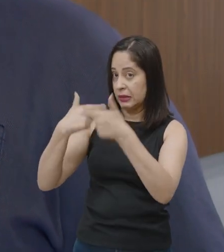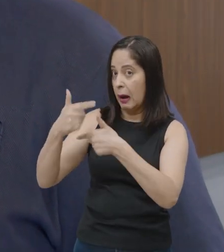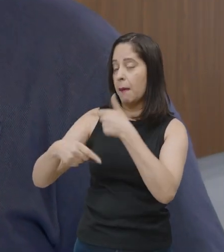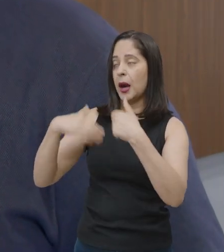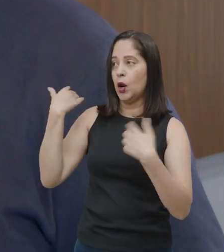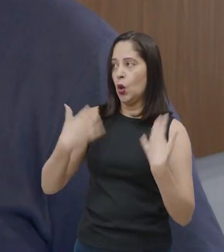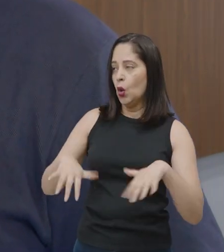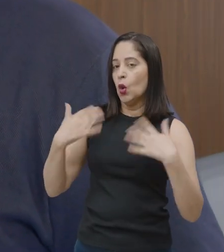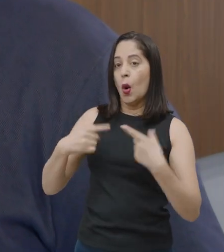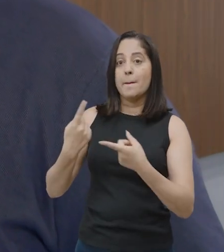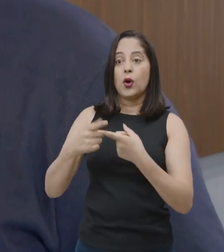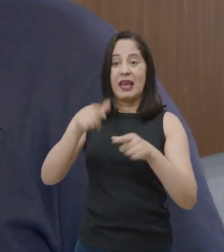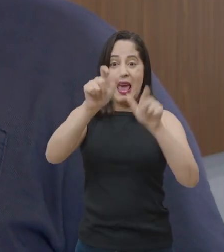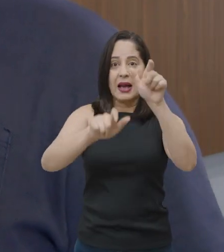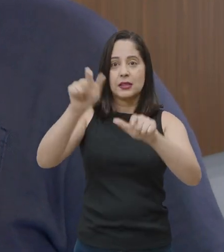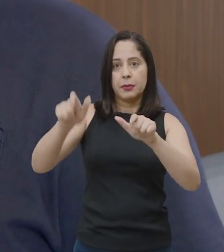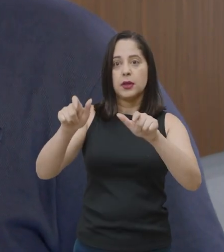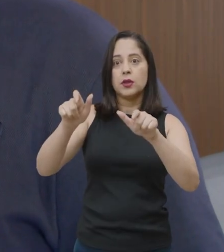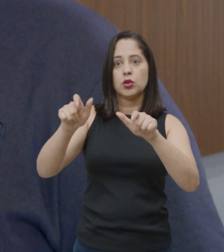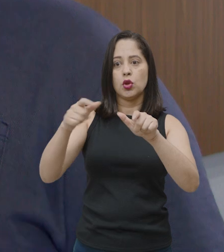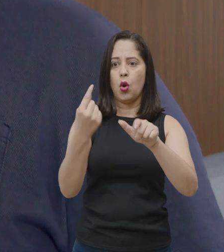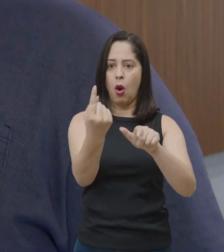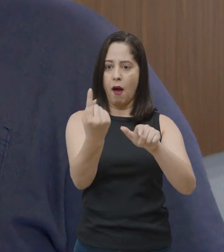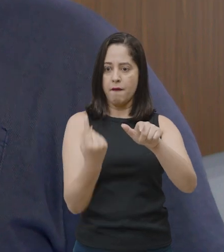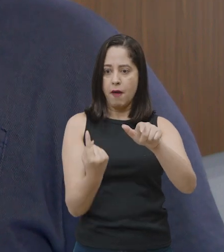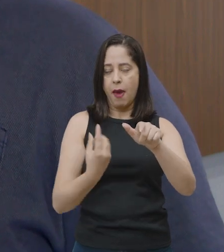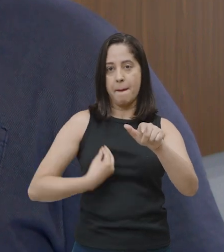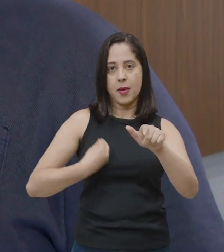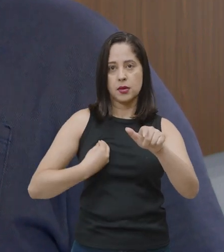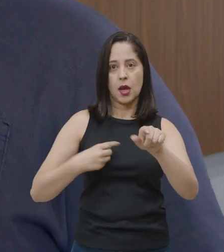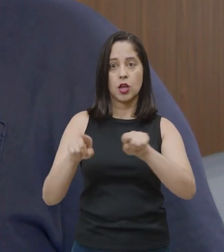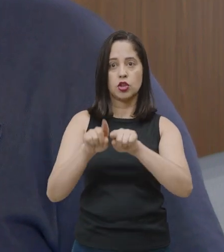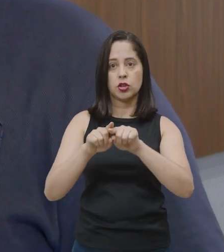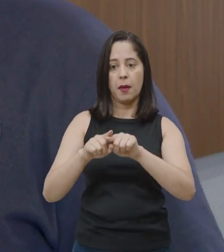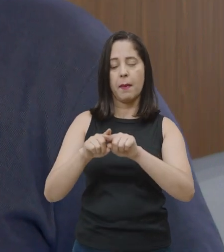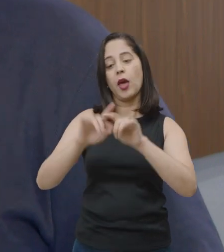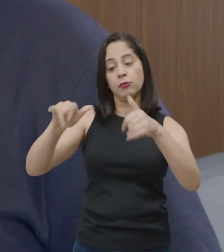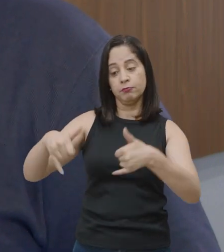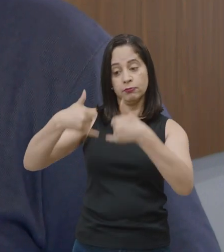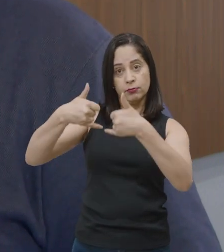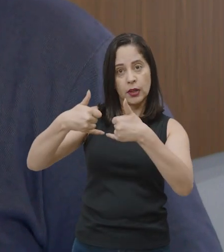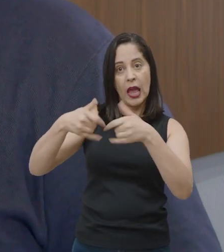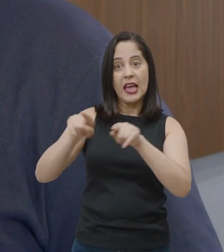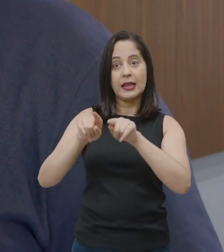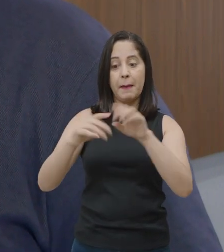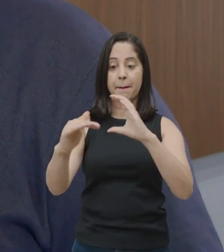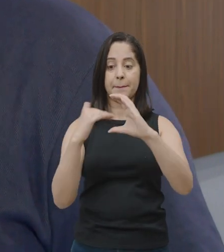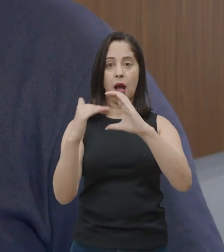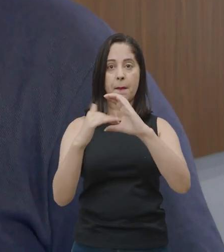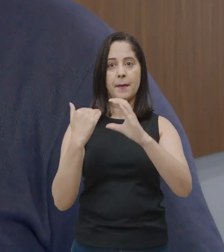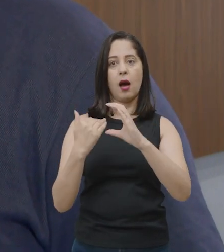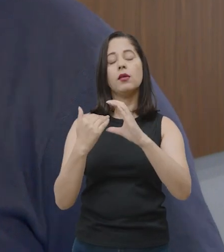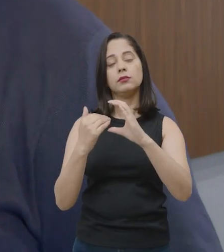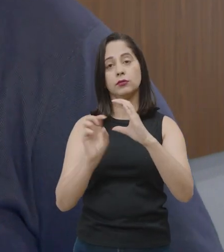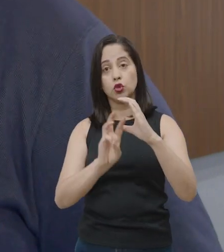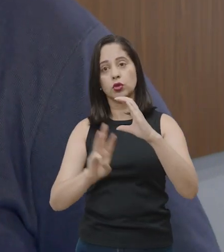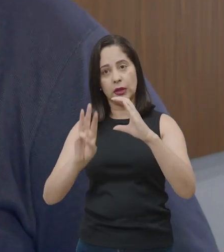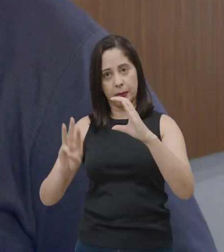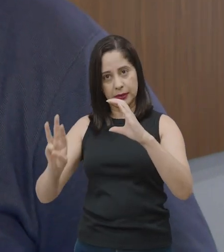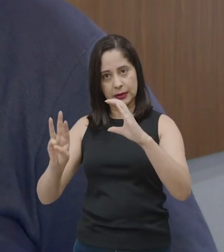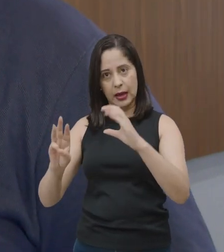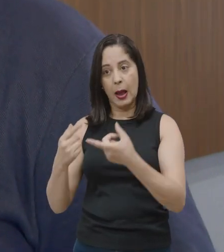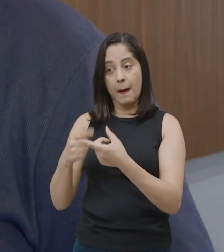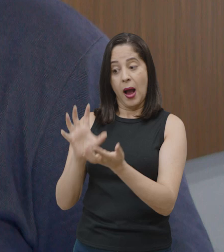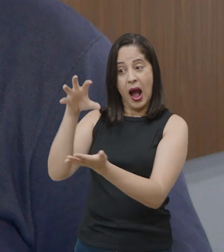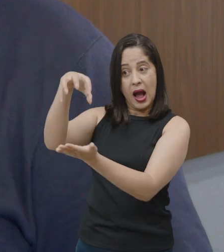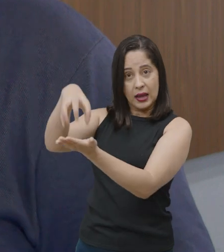Comus, via telefone ou até mesmo atendimento presencial, né? Que o Comus ele funciona dentro da secretaria, mas ele está do lado